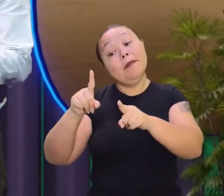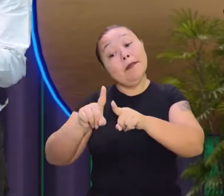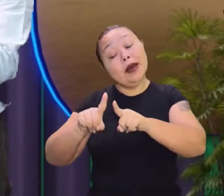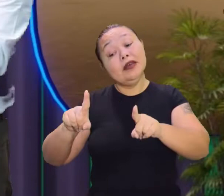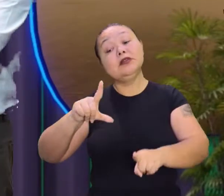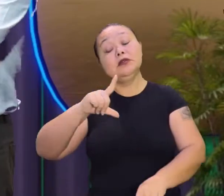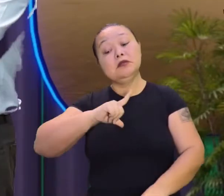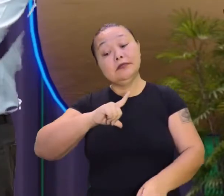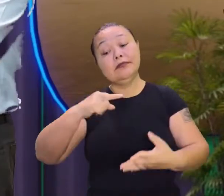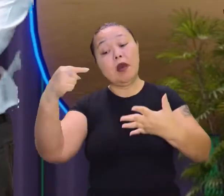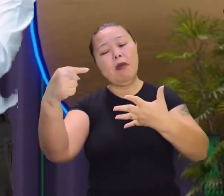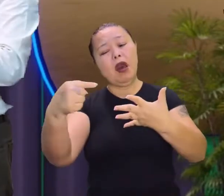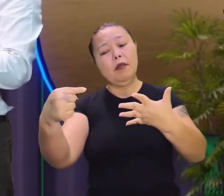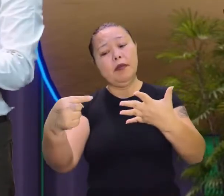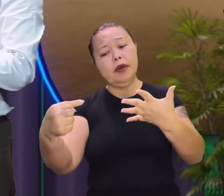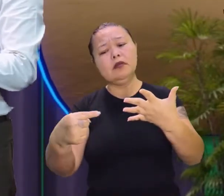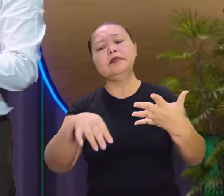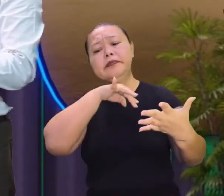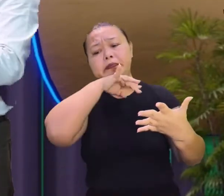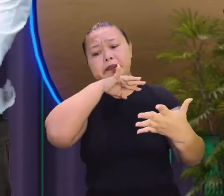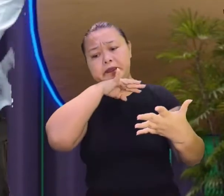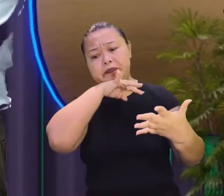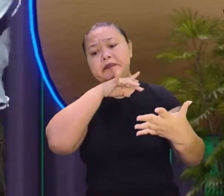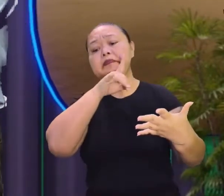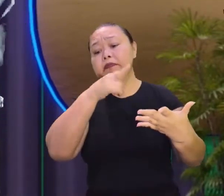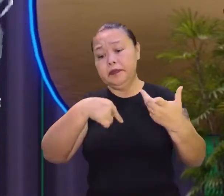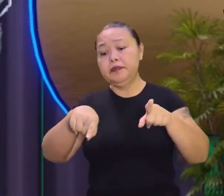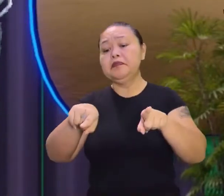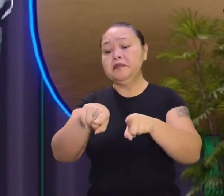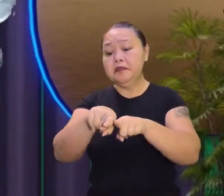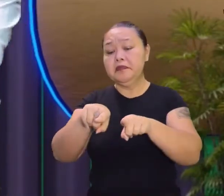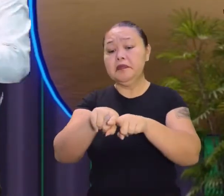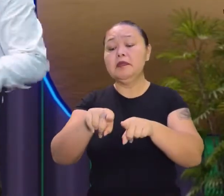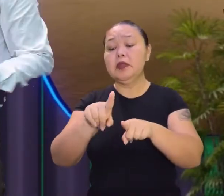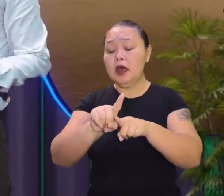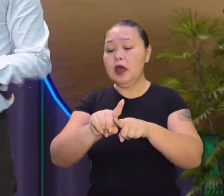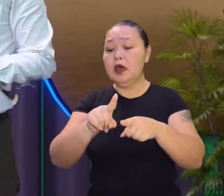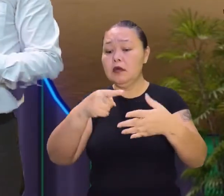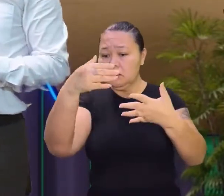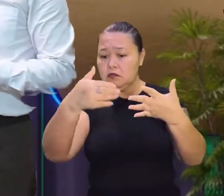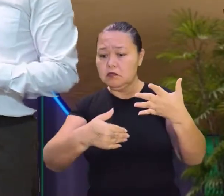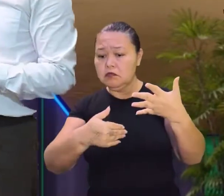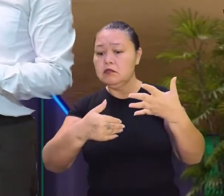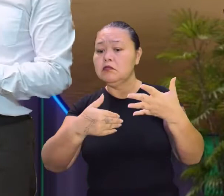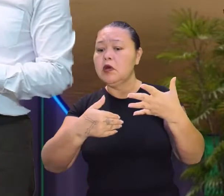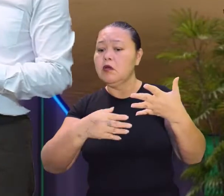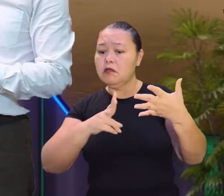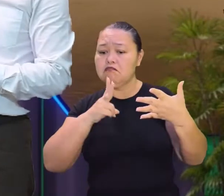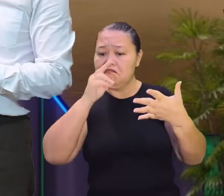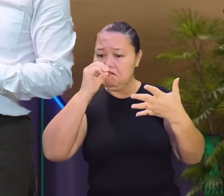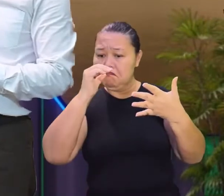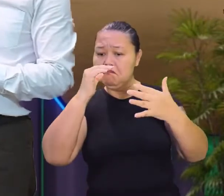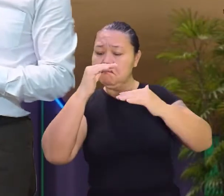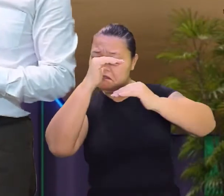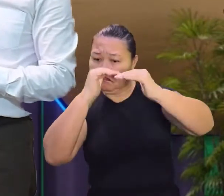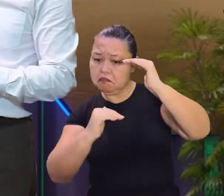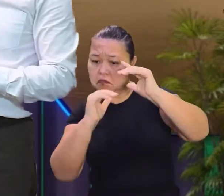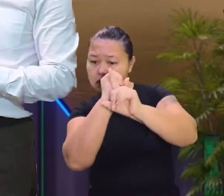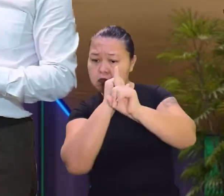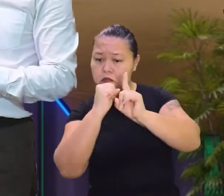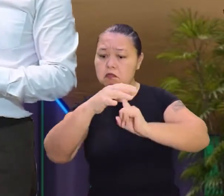negativos e muito intensos. Isso mesmo. Que são o agravamento destas desigualdades sociais, Rogério.